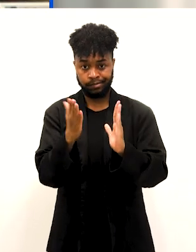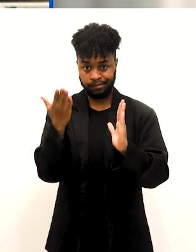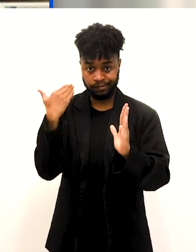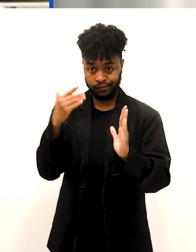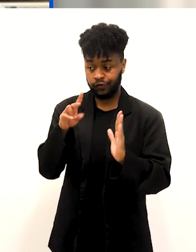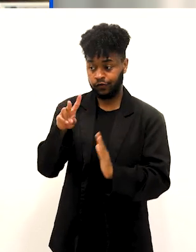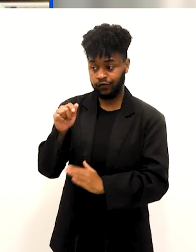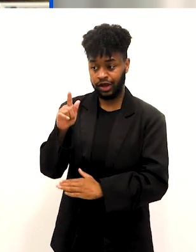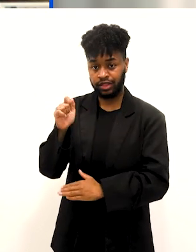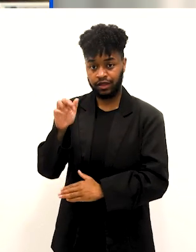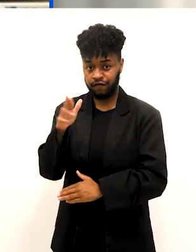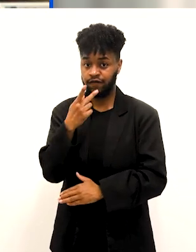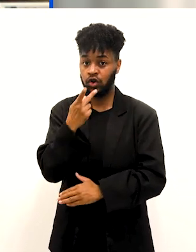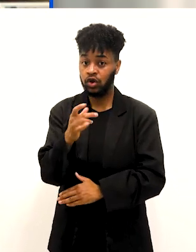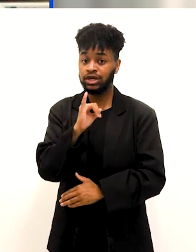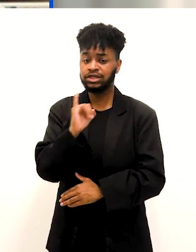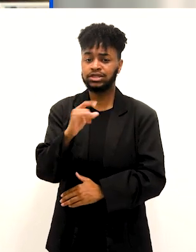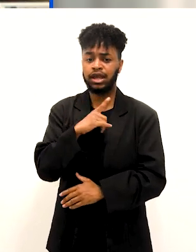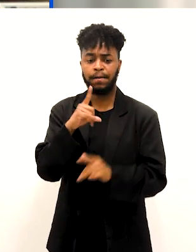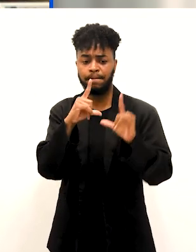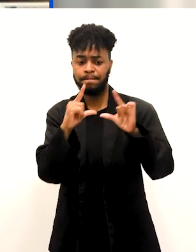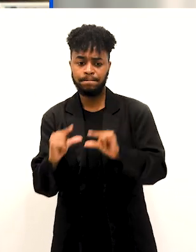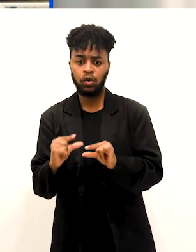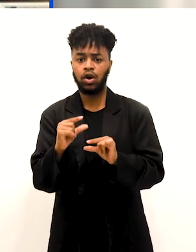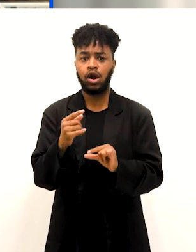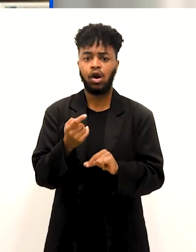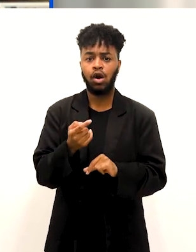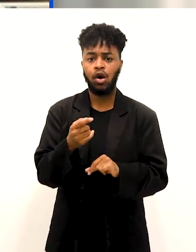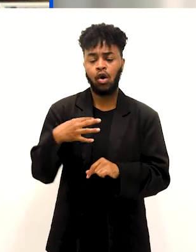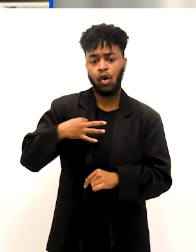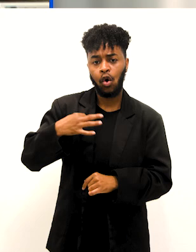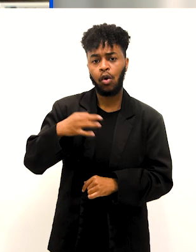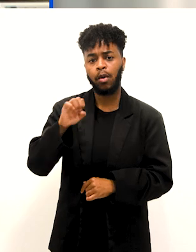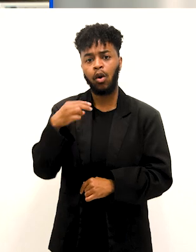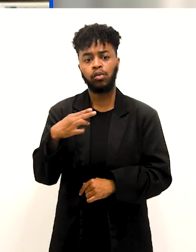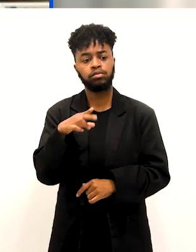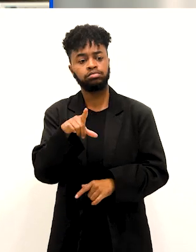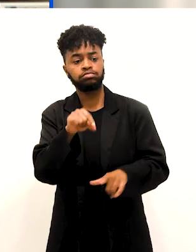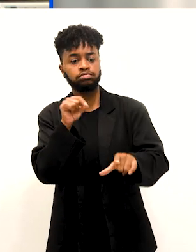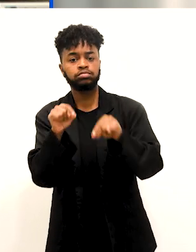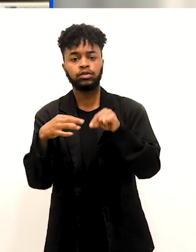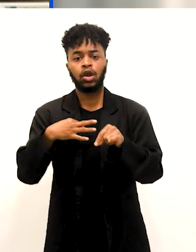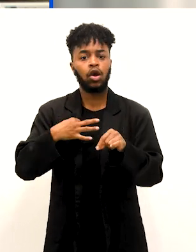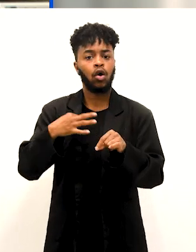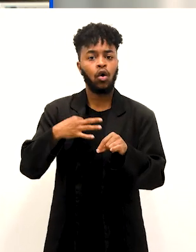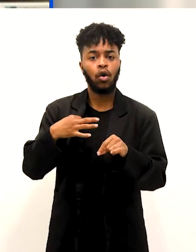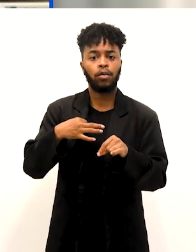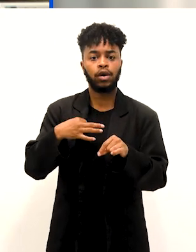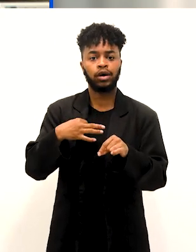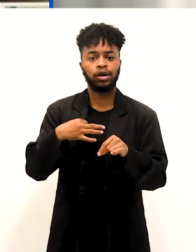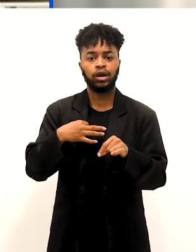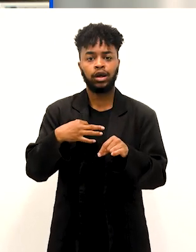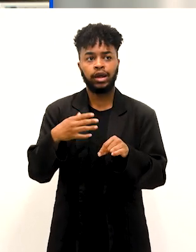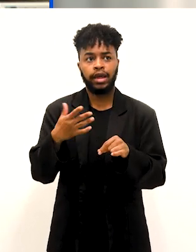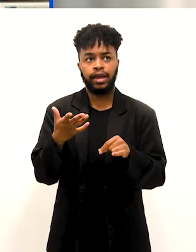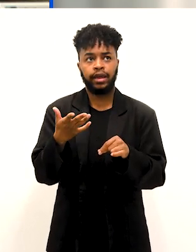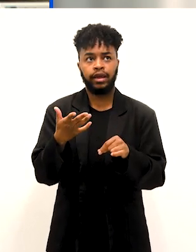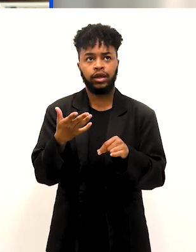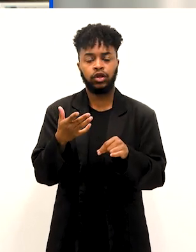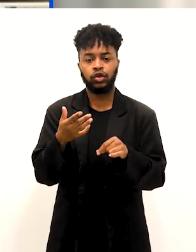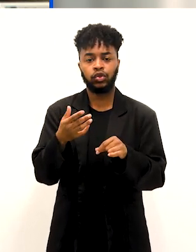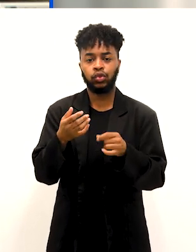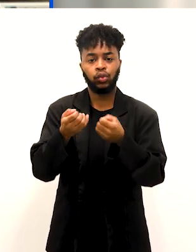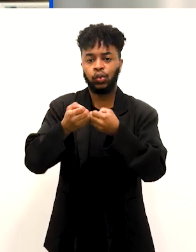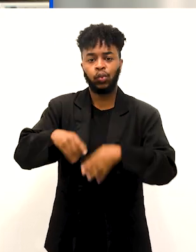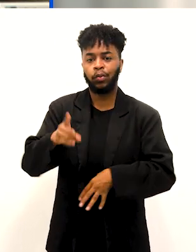menos peças de roupas, cuidar melhor das roupas, ou até selecionar roupas que não vão se estragar tão rapidamente. Quando a gente fala de moda,